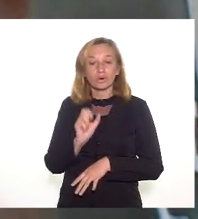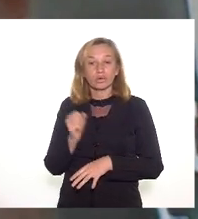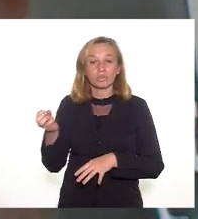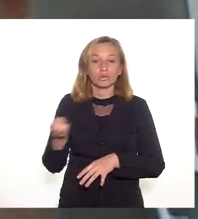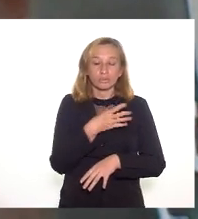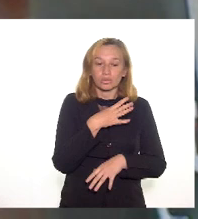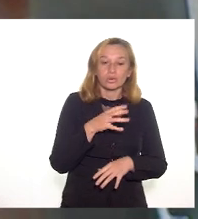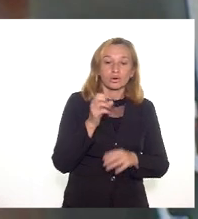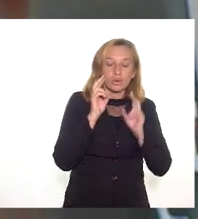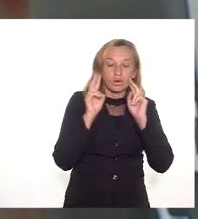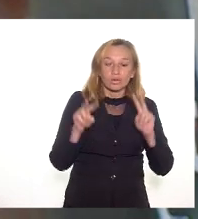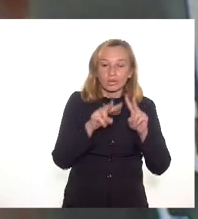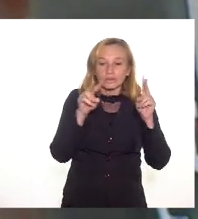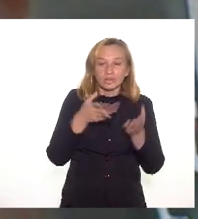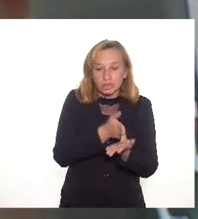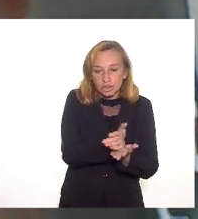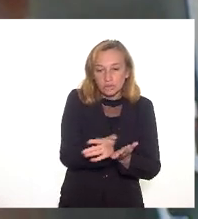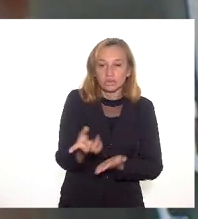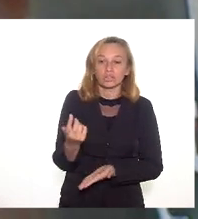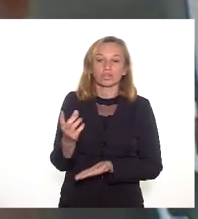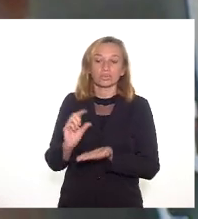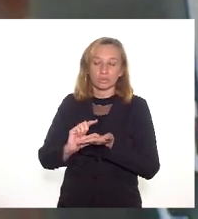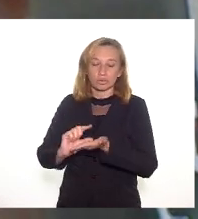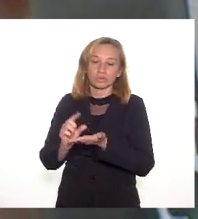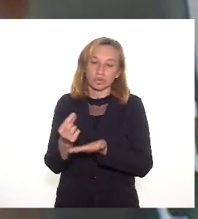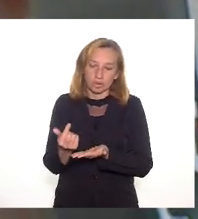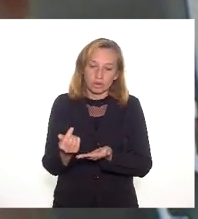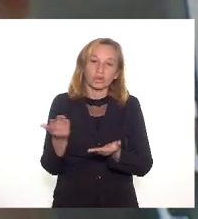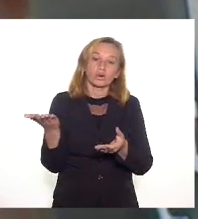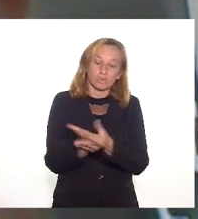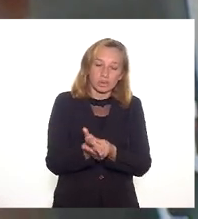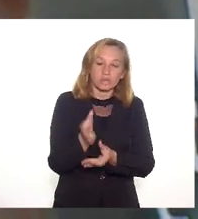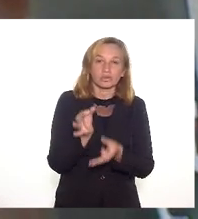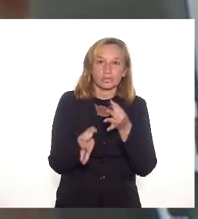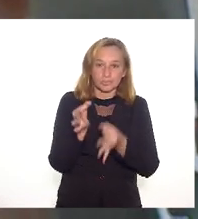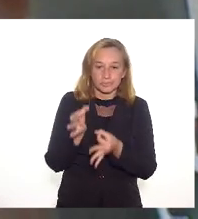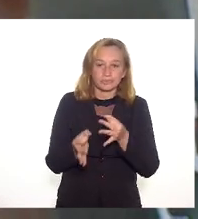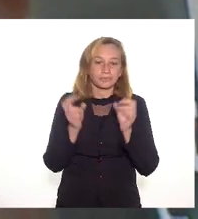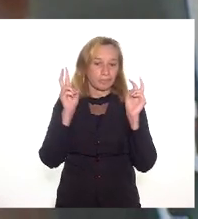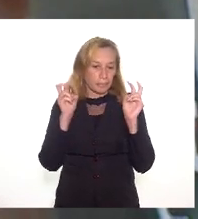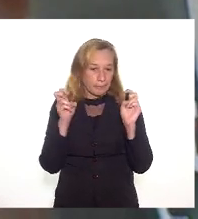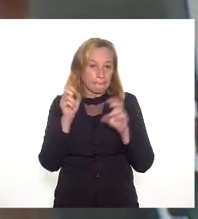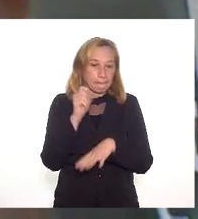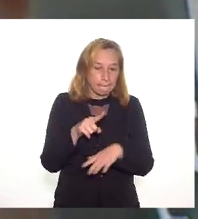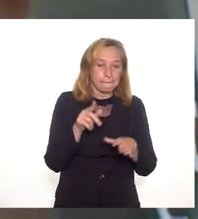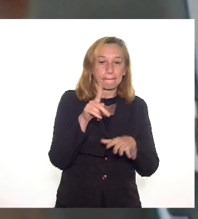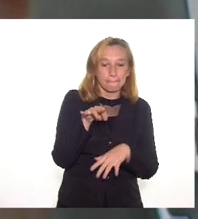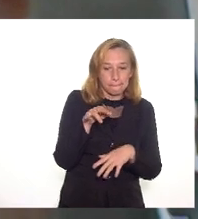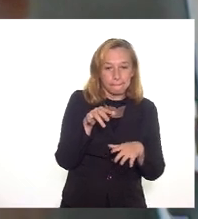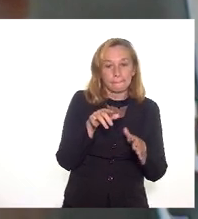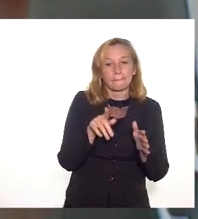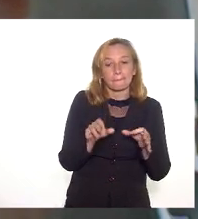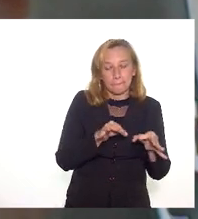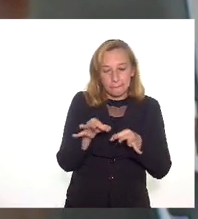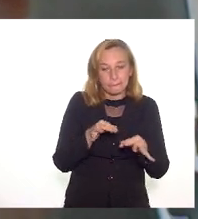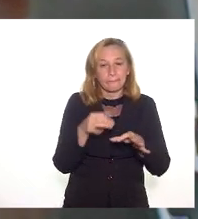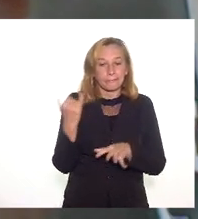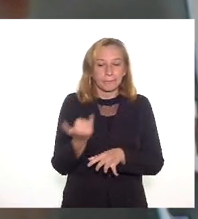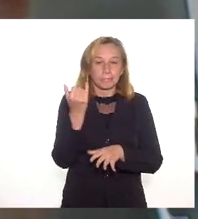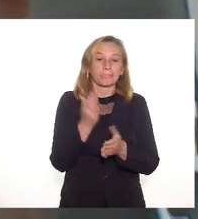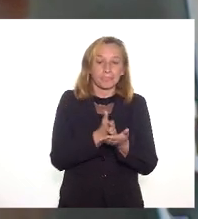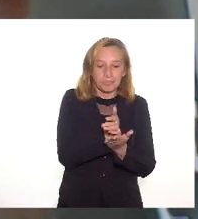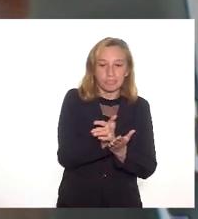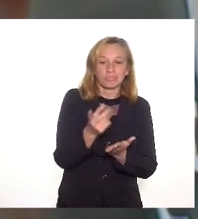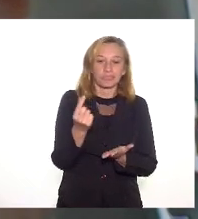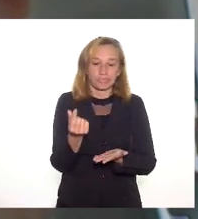teve desvio de recursos, sim, tem processo na justiça sobre essa questão, é um projeto importante, sim, mas foi feito desvio de recursos.